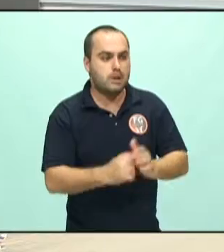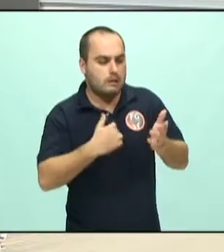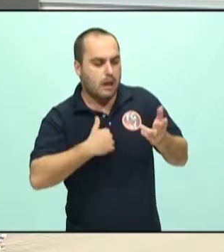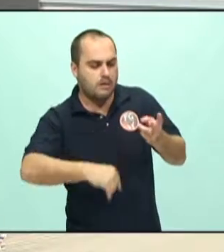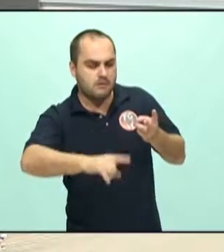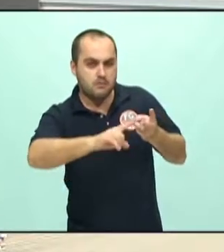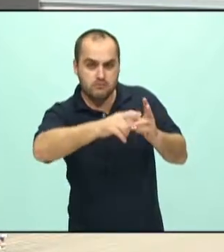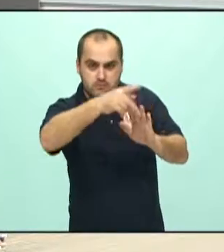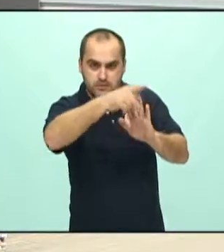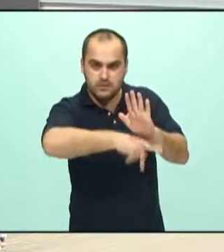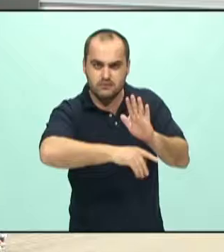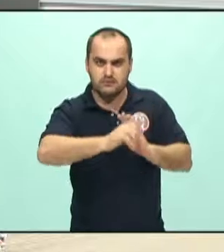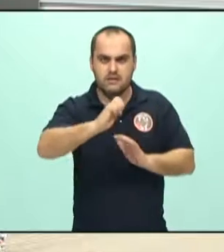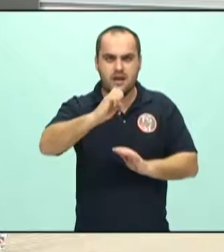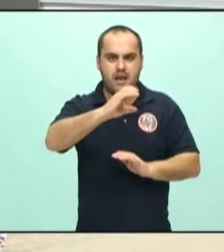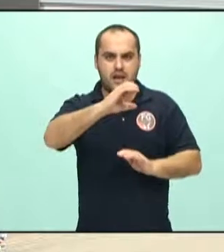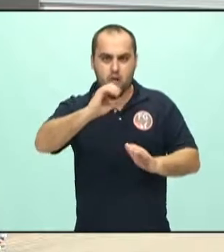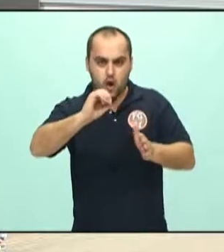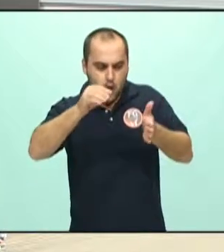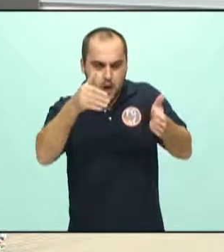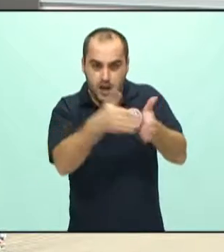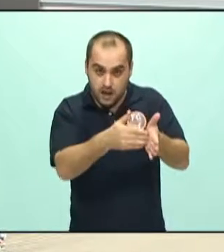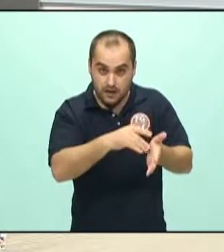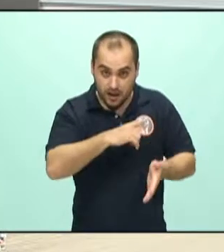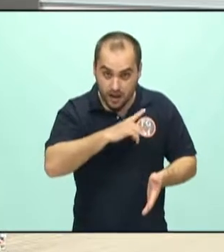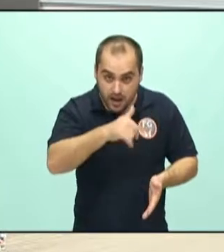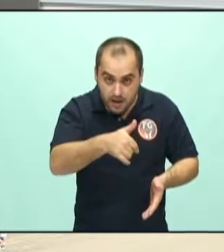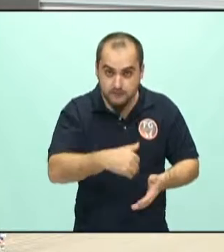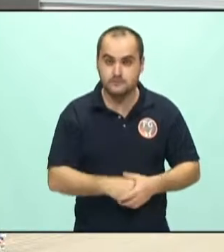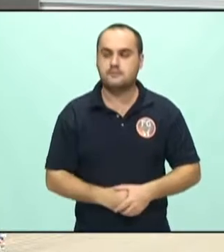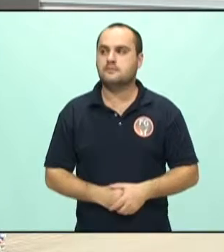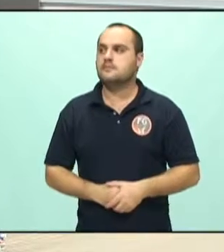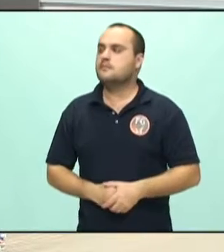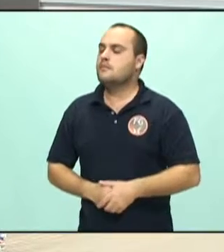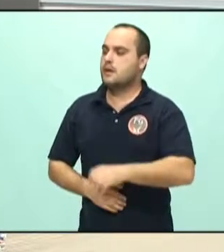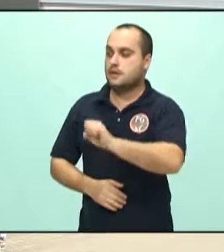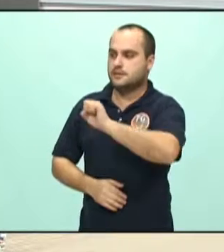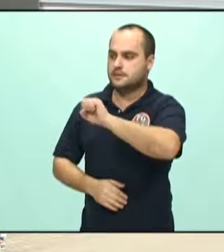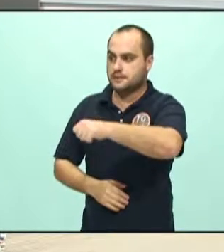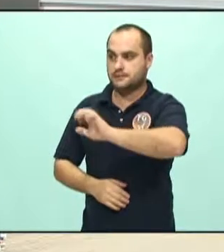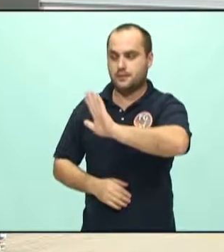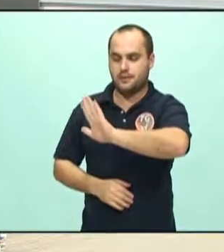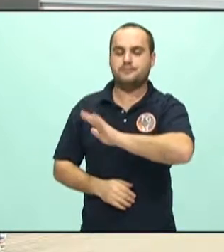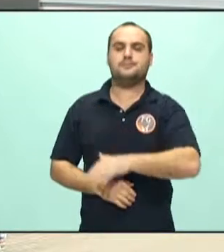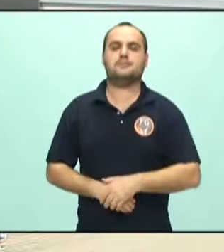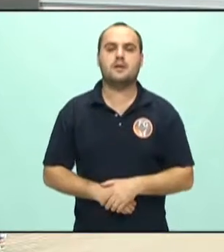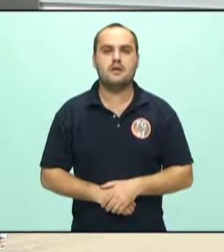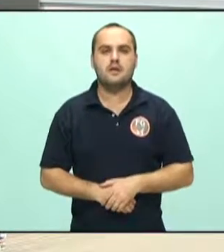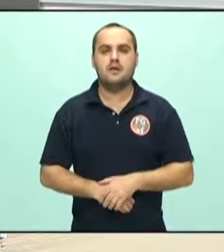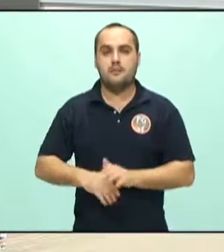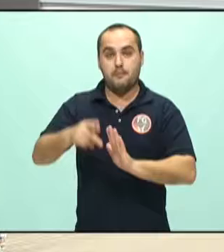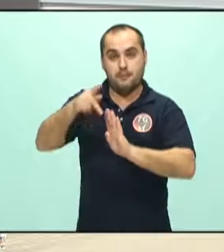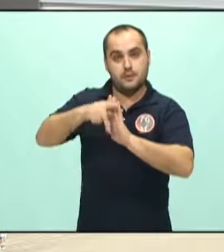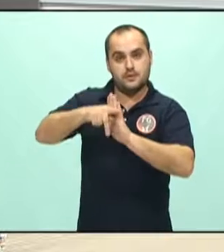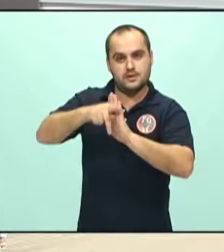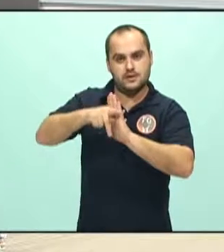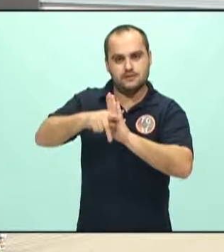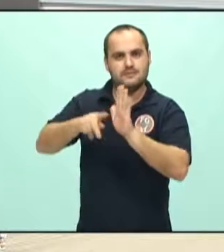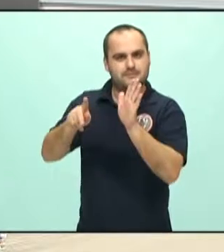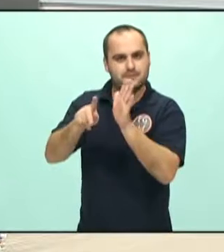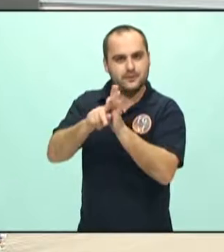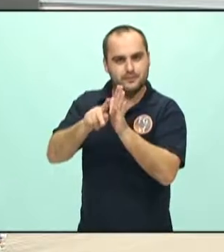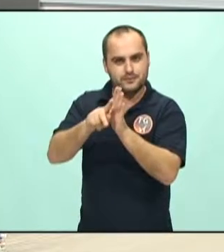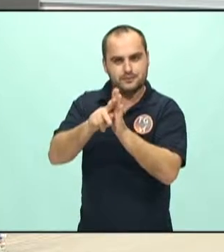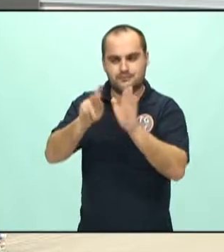é bom o projeto somos do mar é um casal que desenvolveu um trabalho de educação ambiental gente tem acompanhado eles participaram